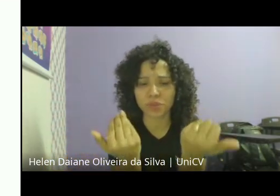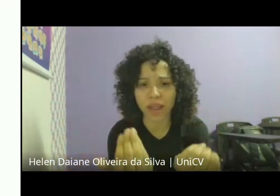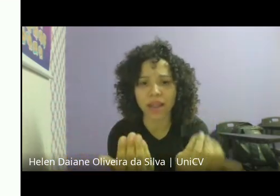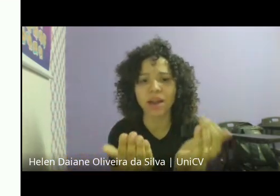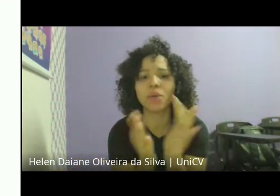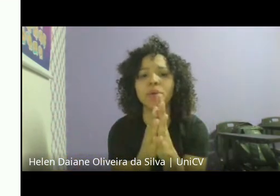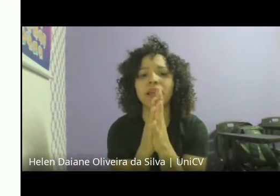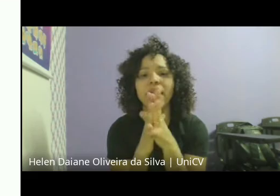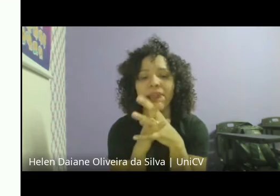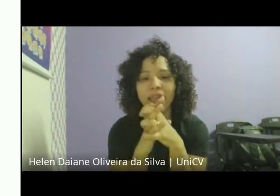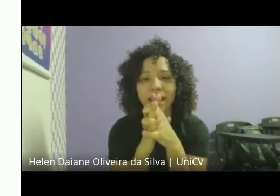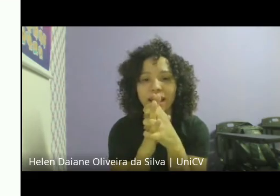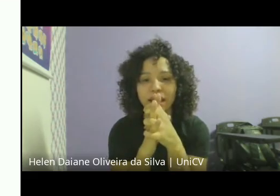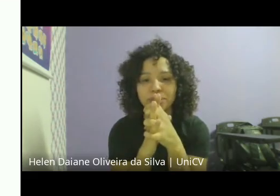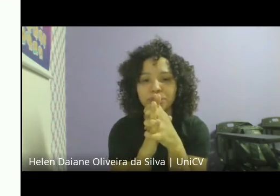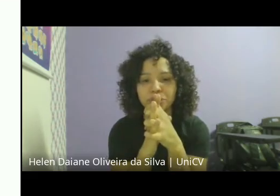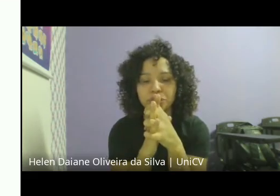para o visual,